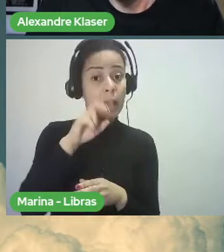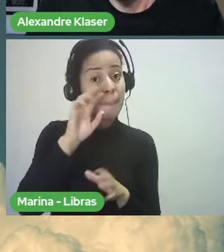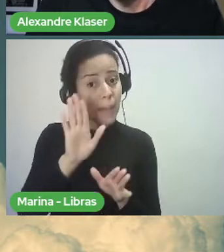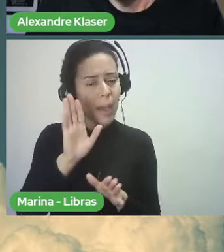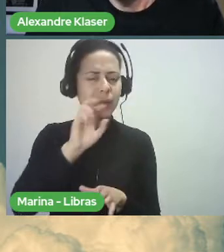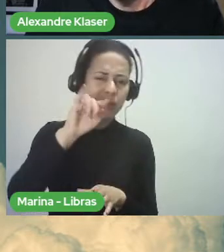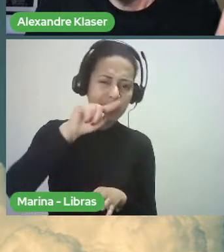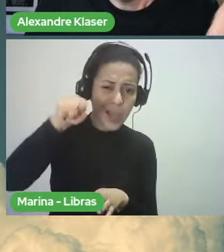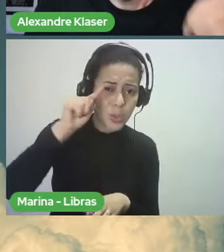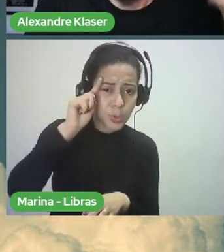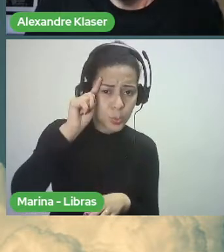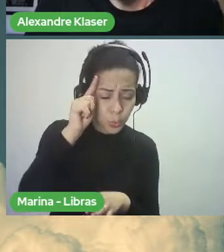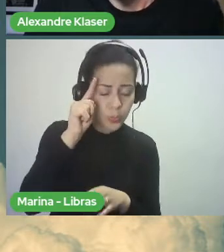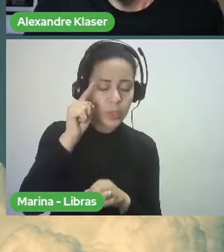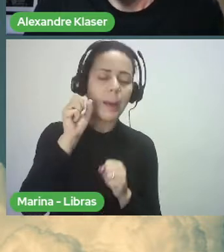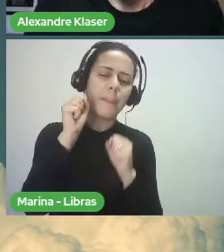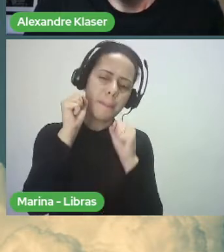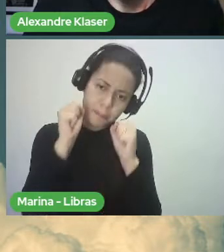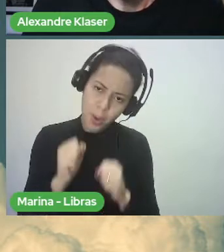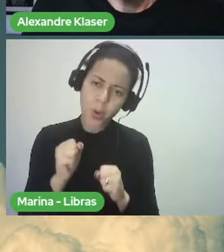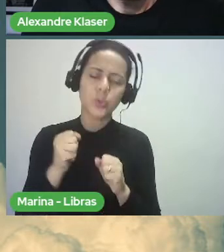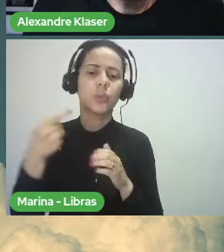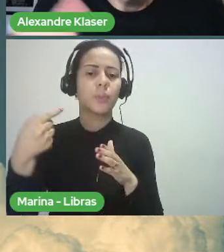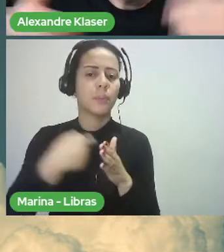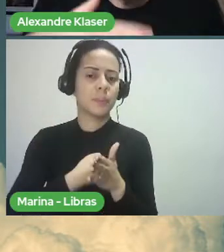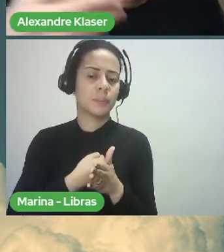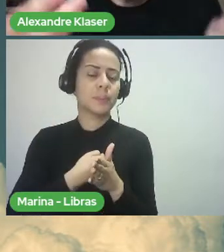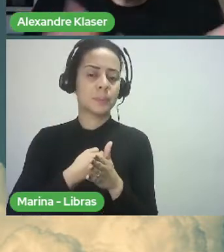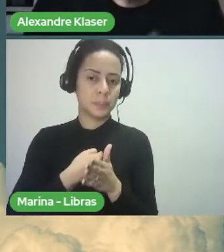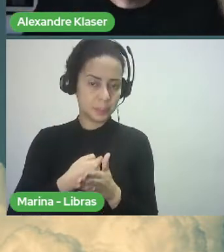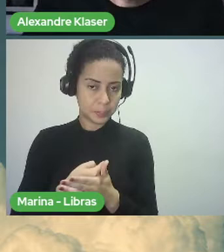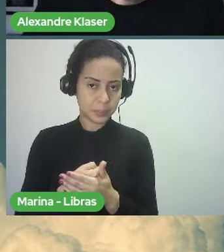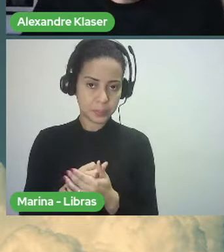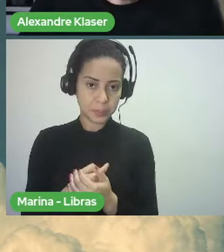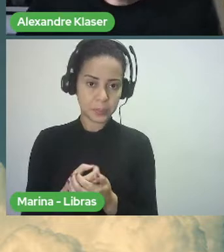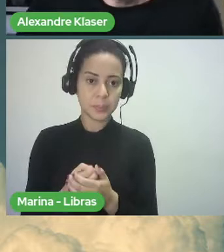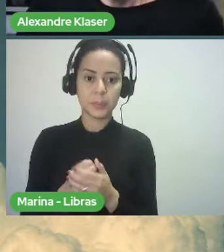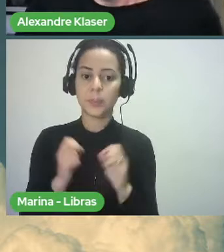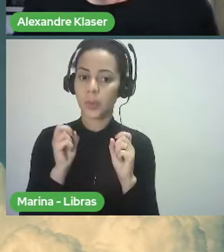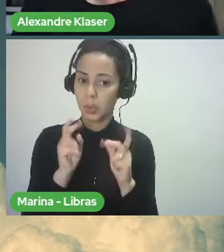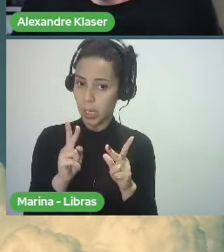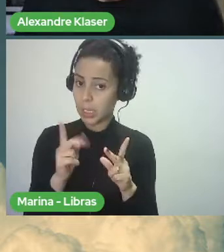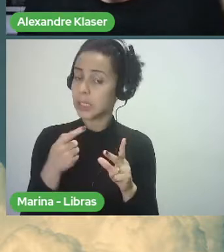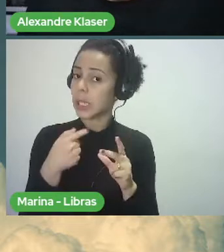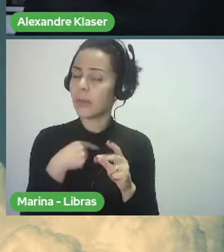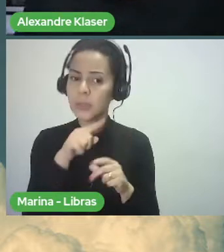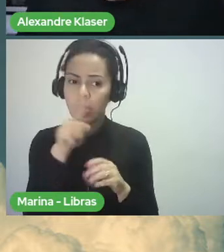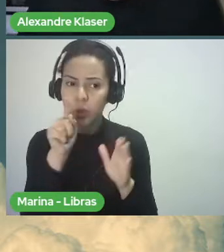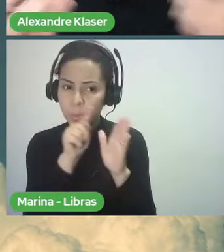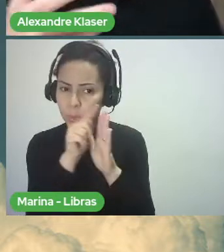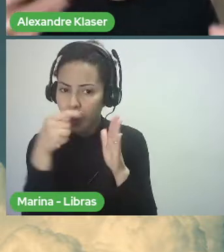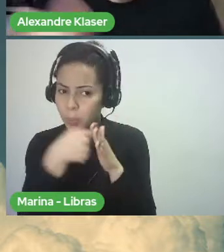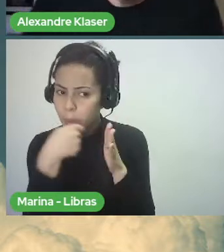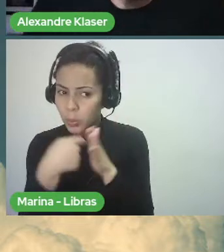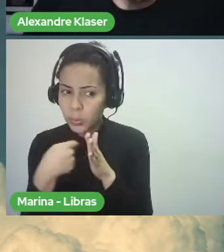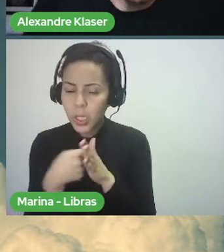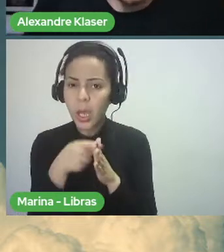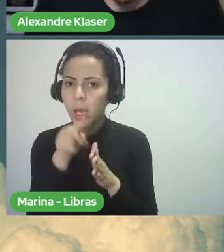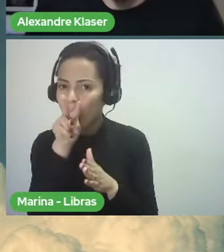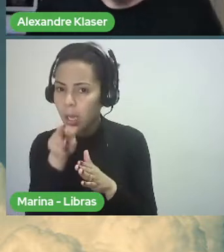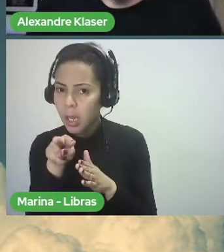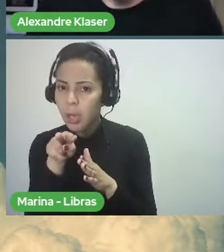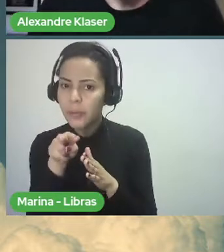exemplo, por favor, faça a pergunta, que eu já vou colocando no meio do meu relato, porque eu acho que assim fica uma coisa